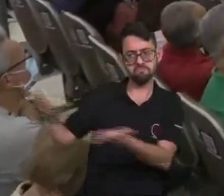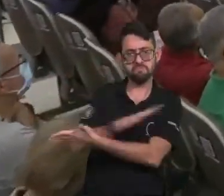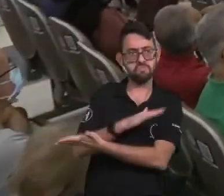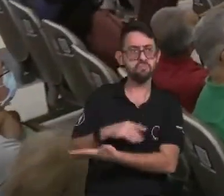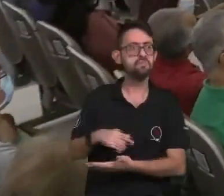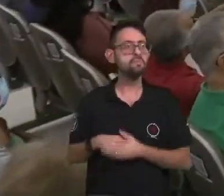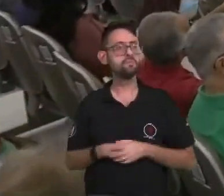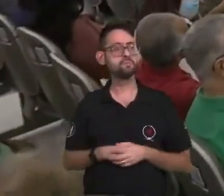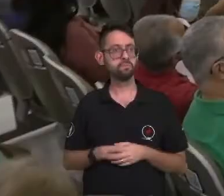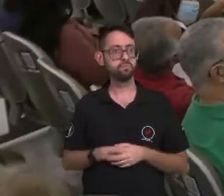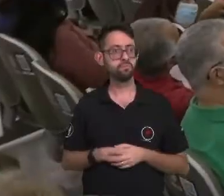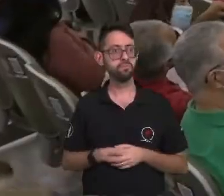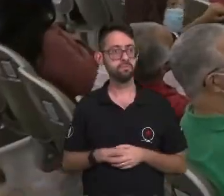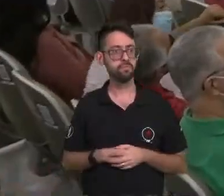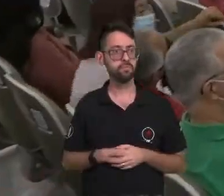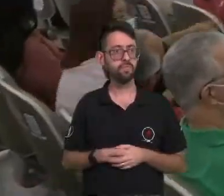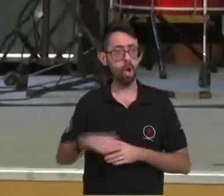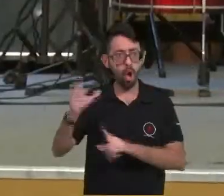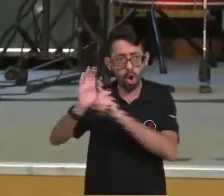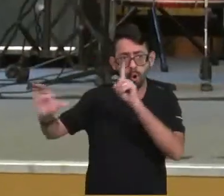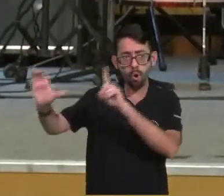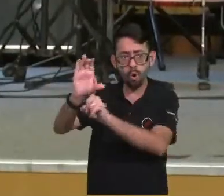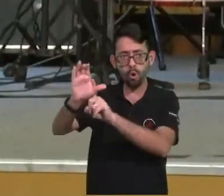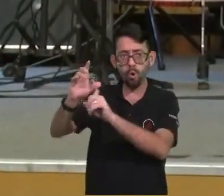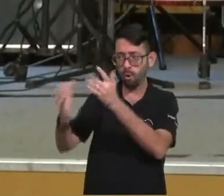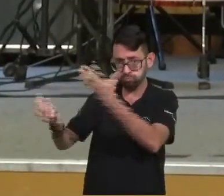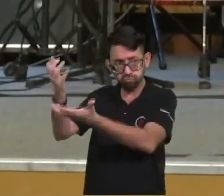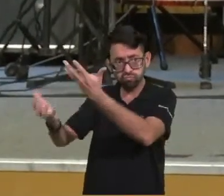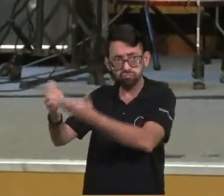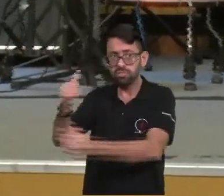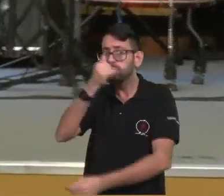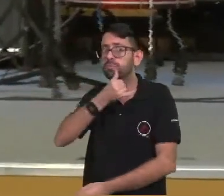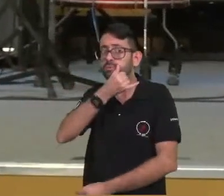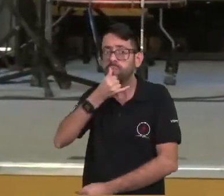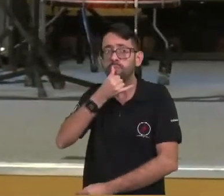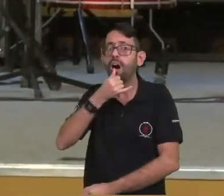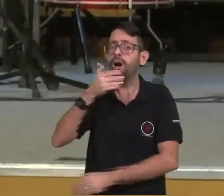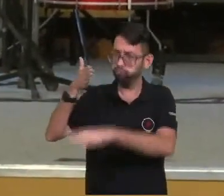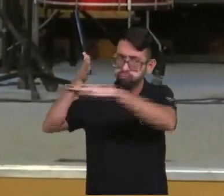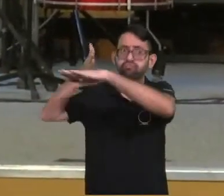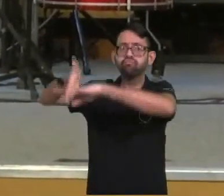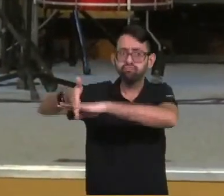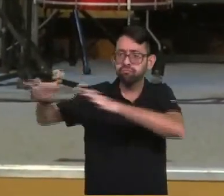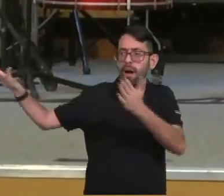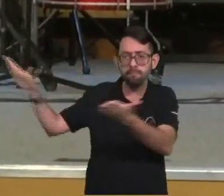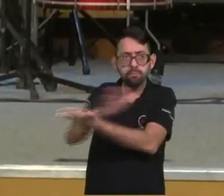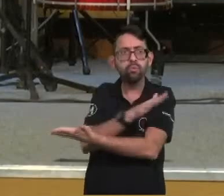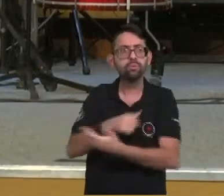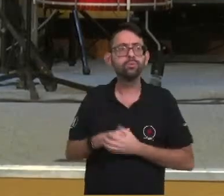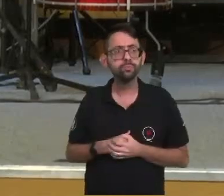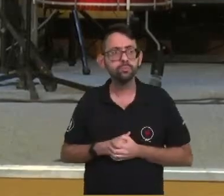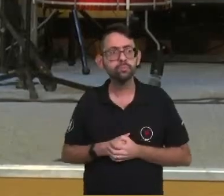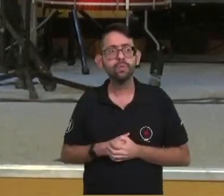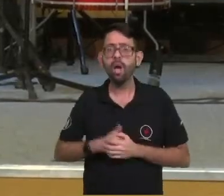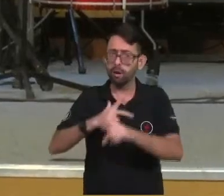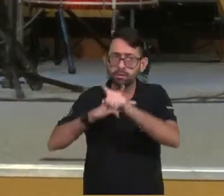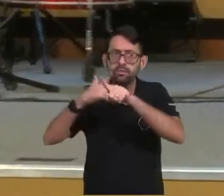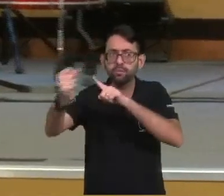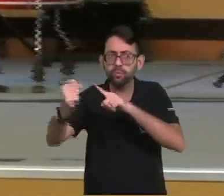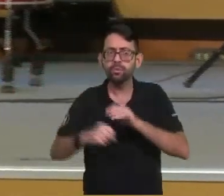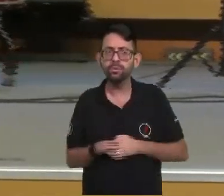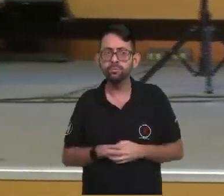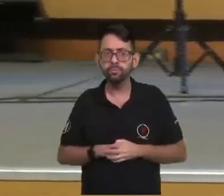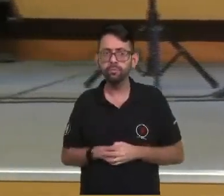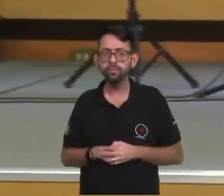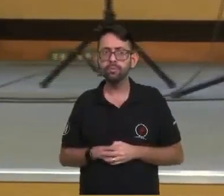Cultinho uma ova. Fumacinho uma ova. Meu pai arrebentou o pai dele. Meu pai ganhou de todo mundo, cresci vendo